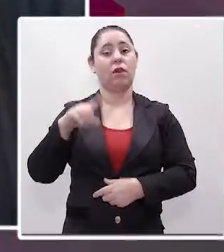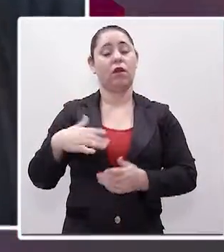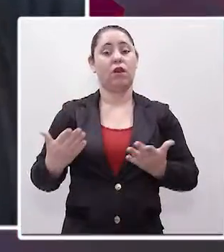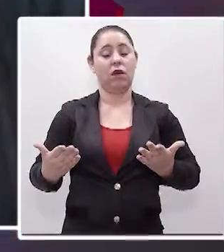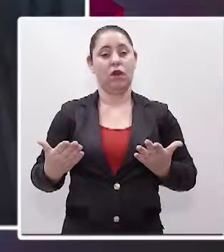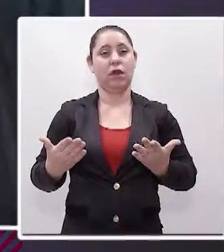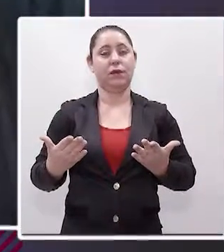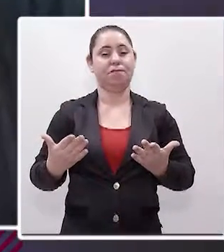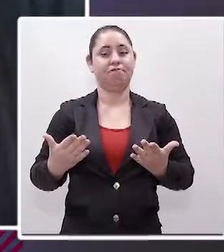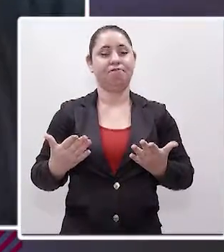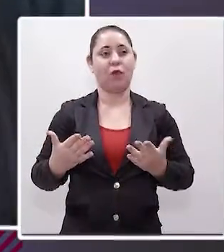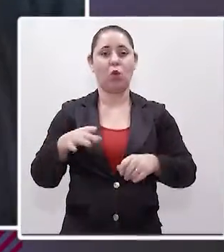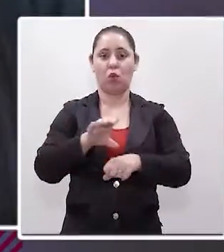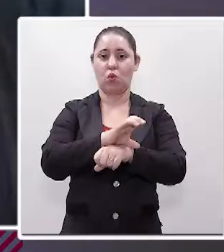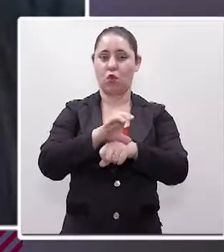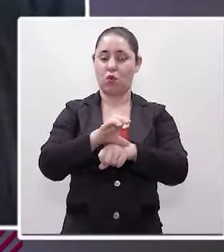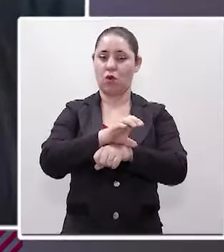Então,